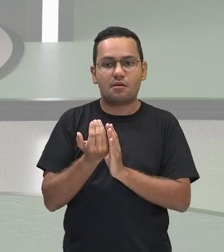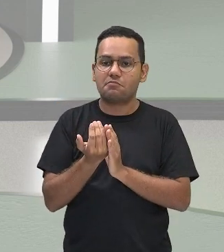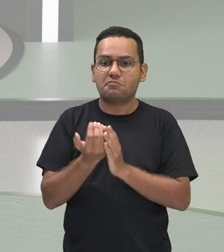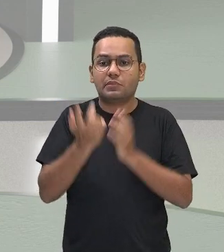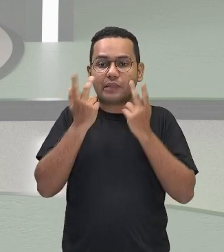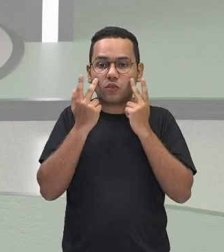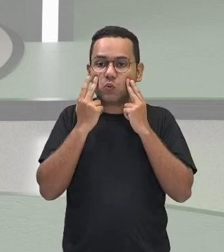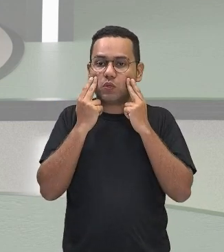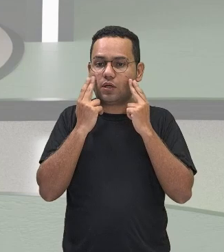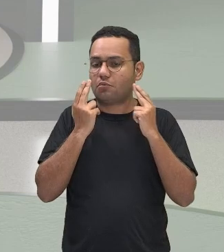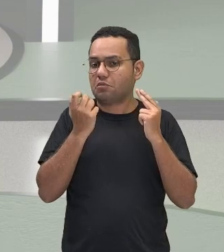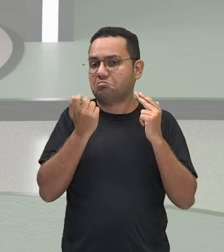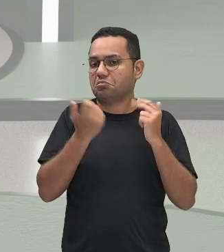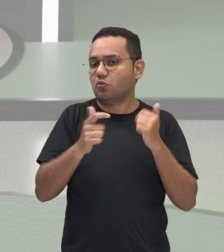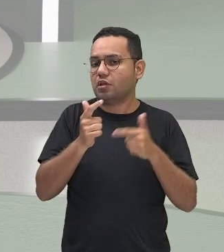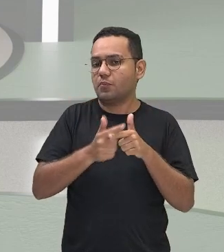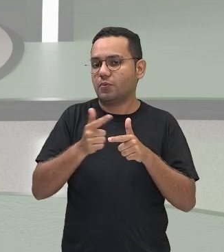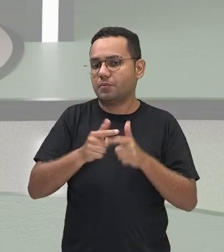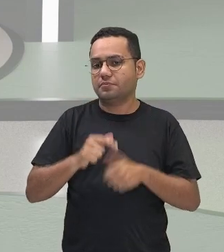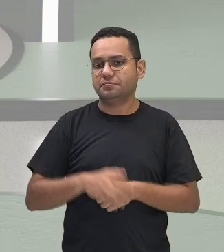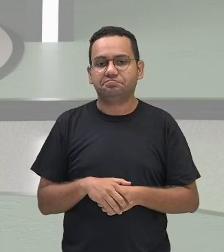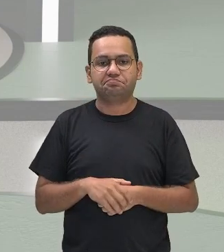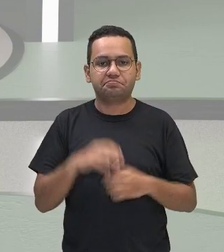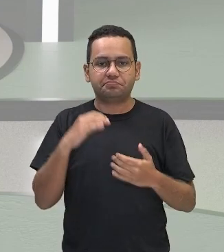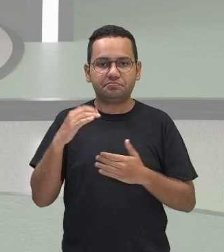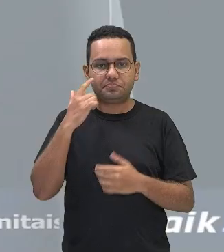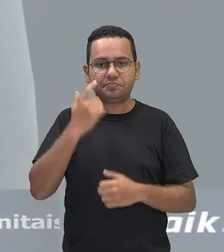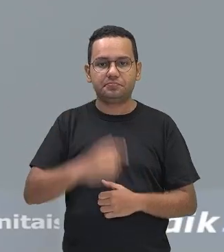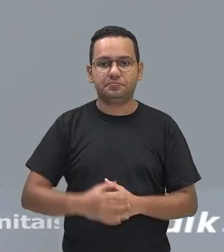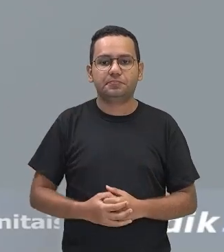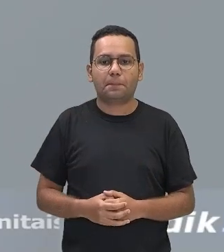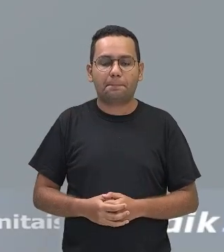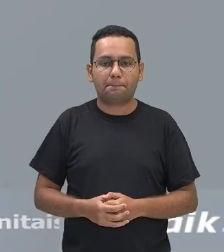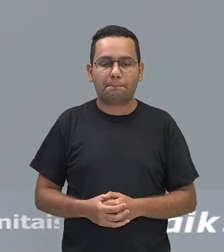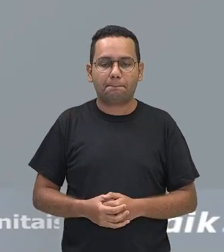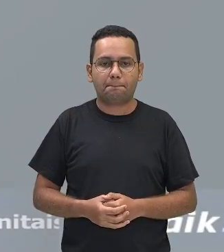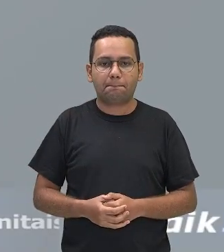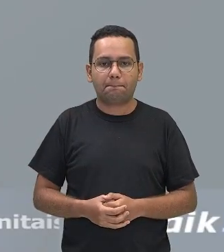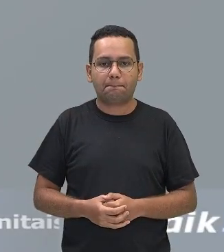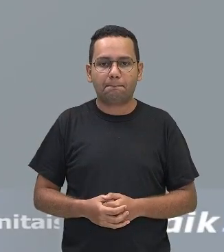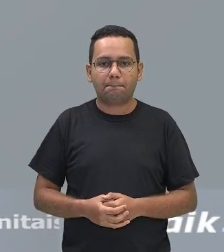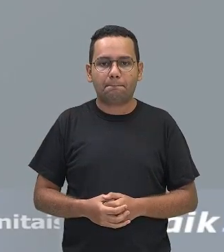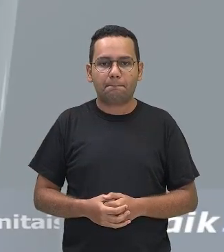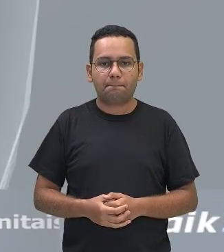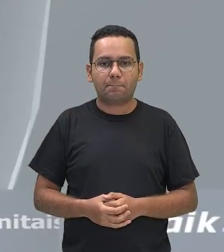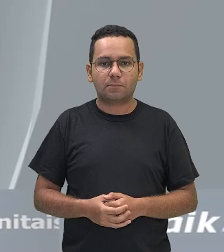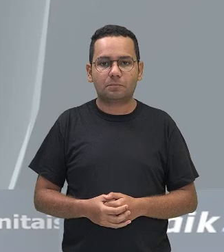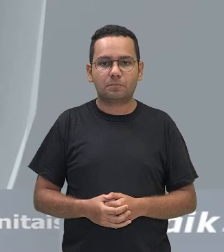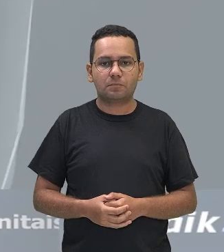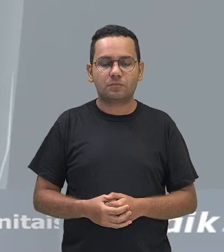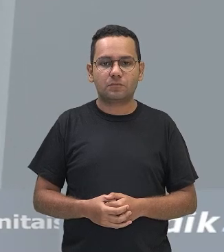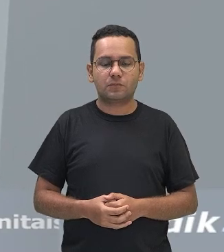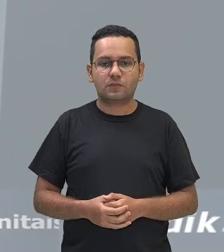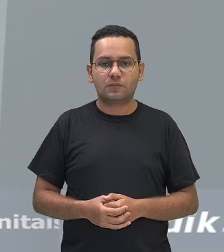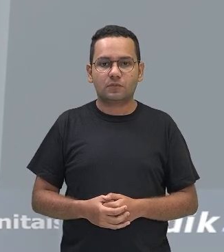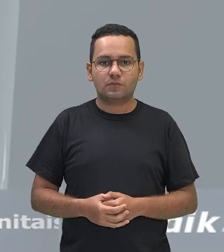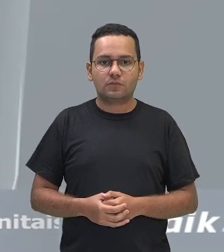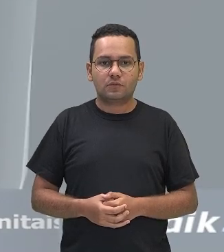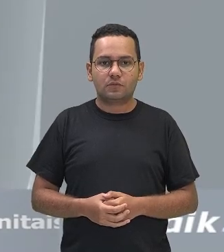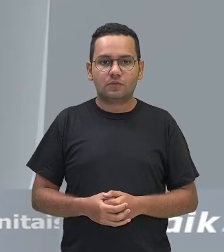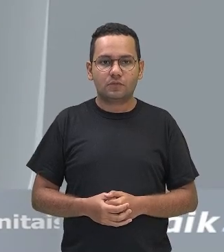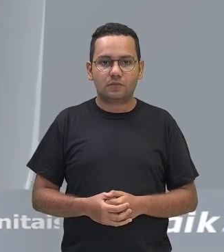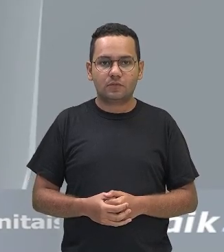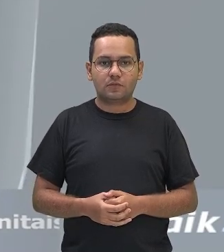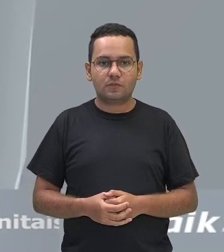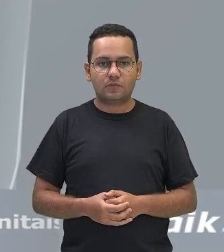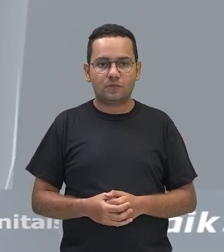nenhum problema. Ligado aos espermatozoides, observe aí, muito importante, os